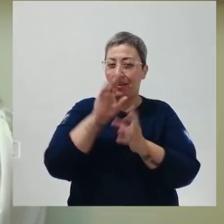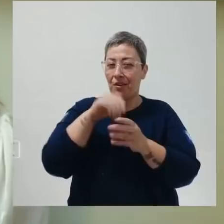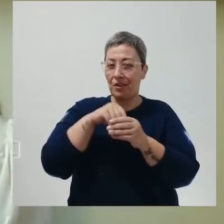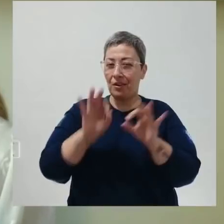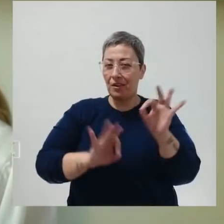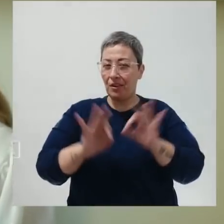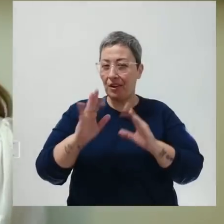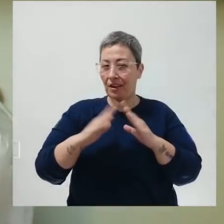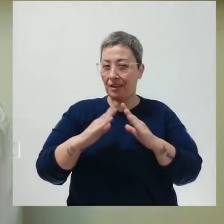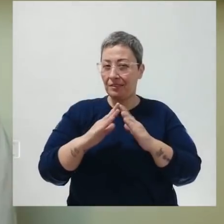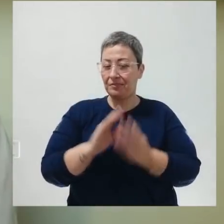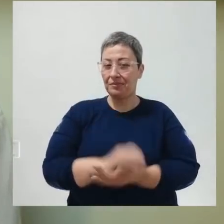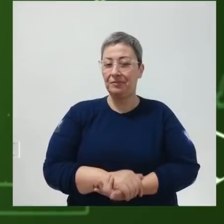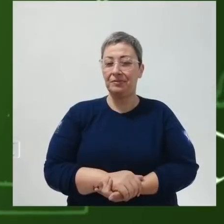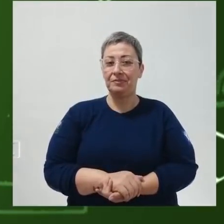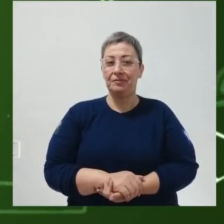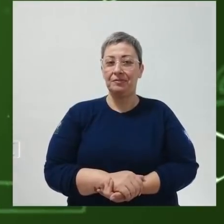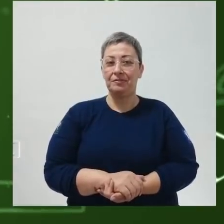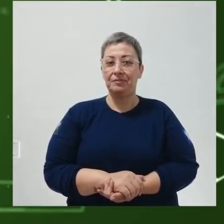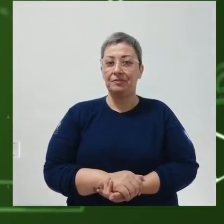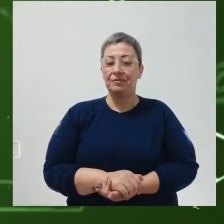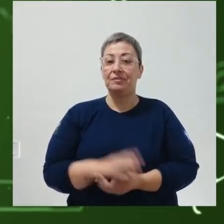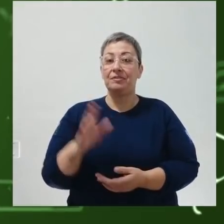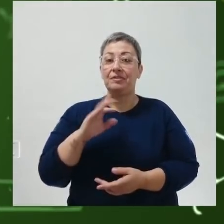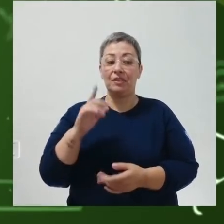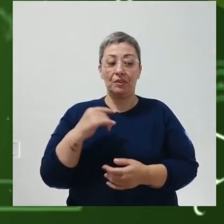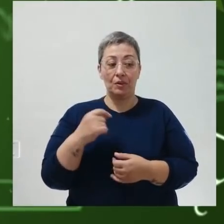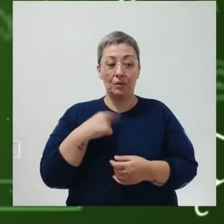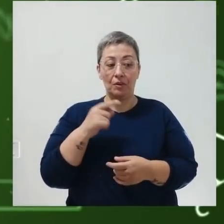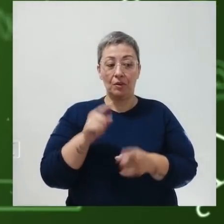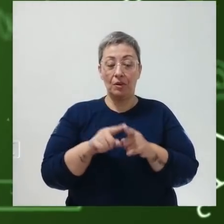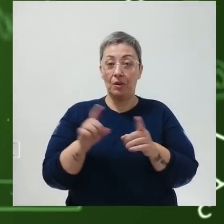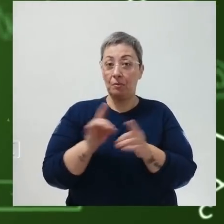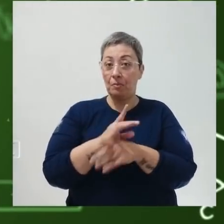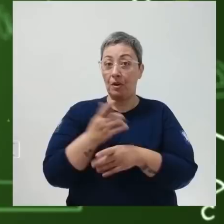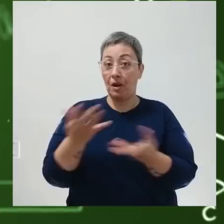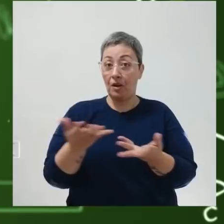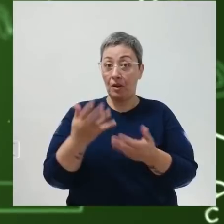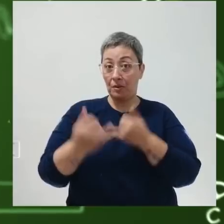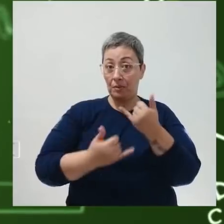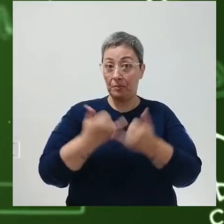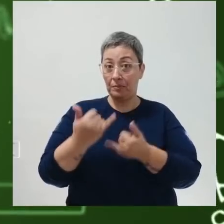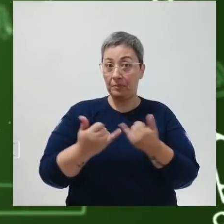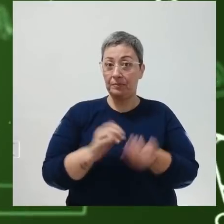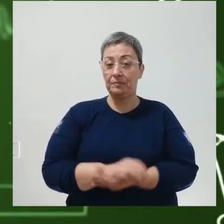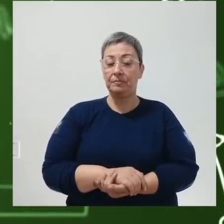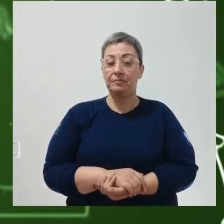tá fazendo aí de casa. Eu vou aqui pronto, agora vamos brincar.